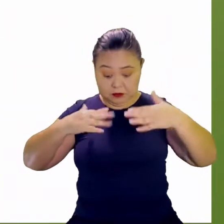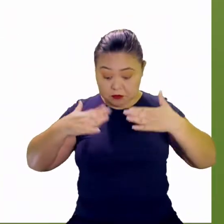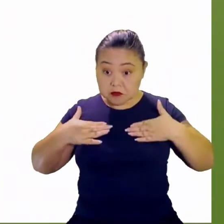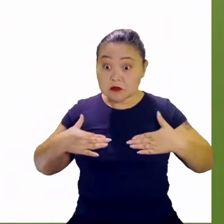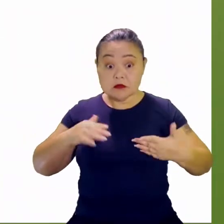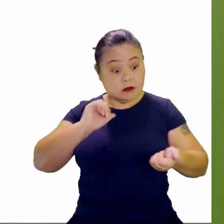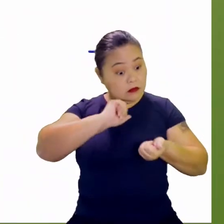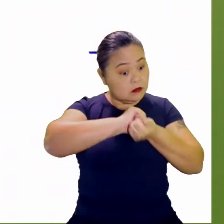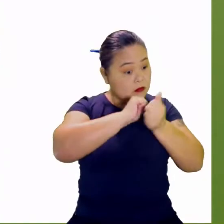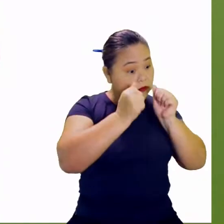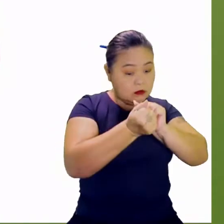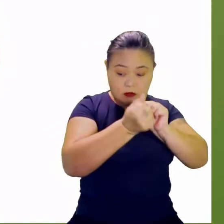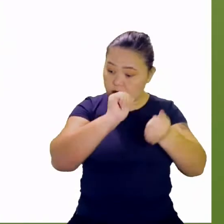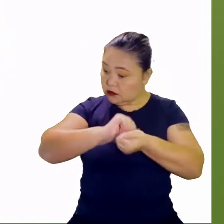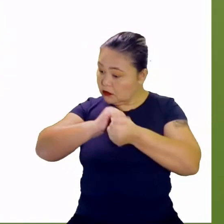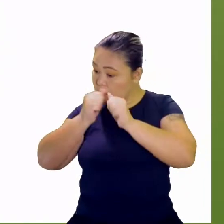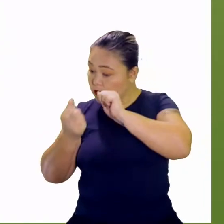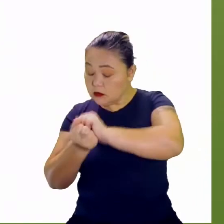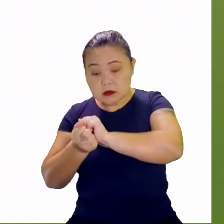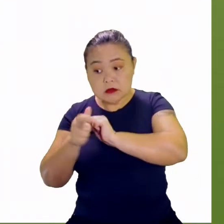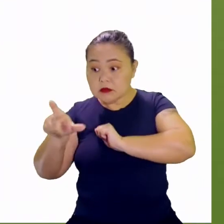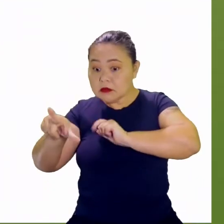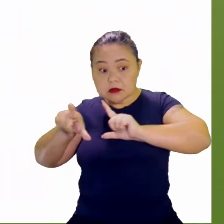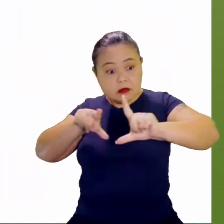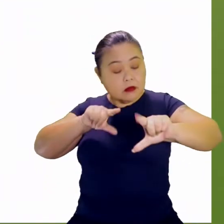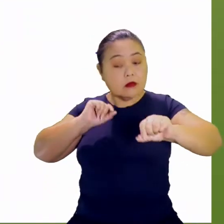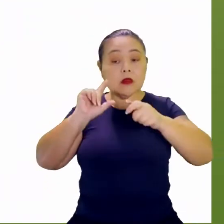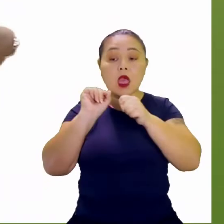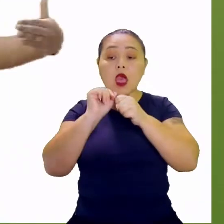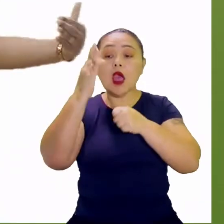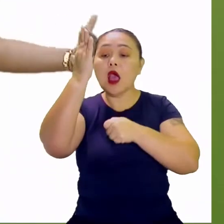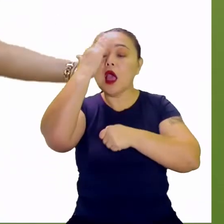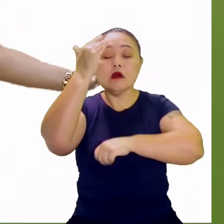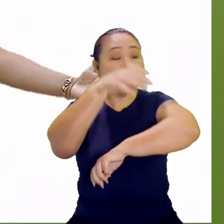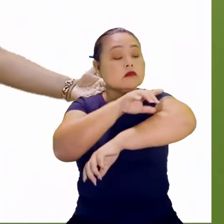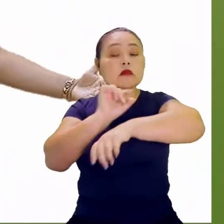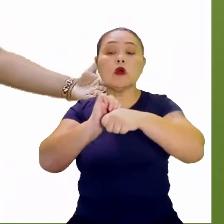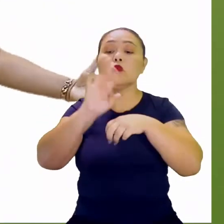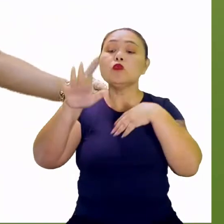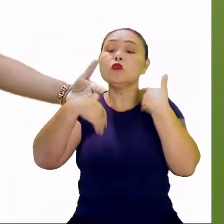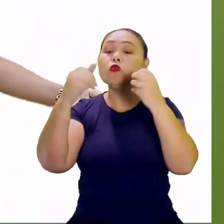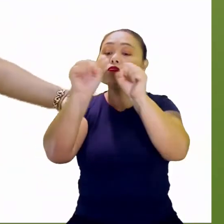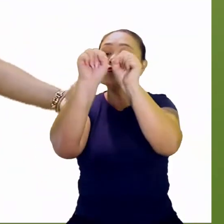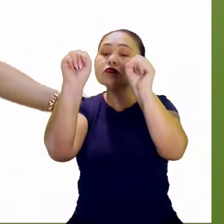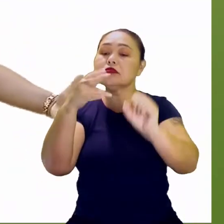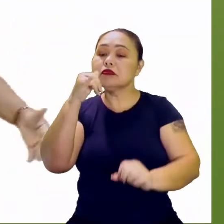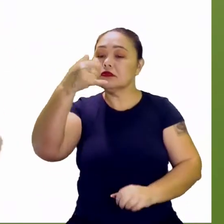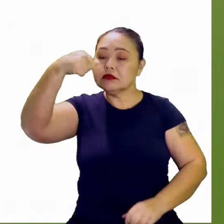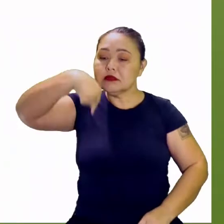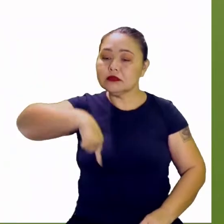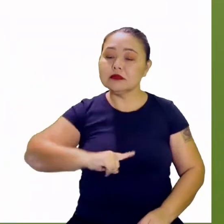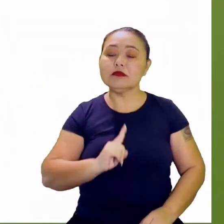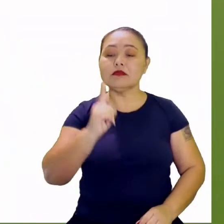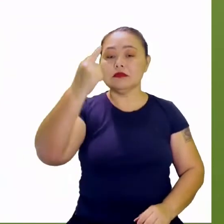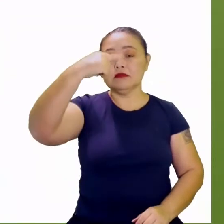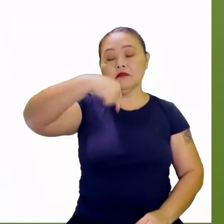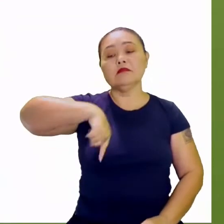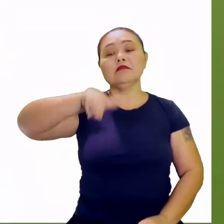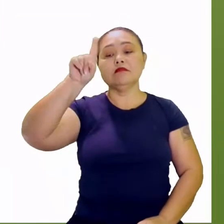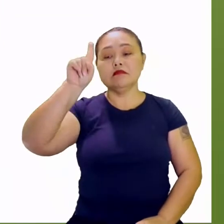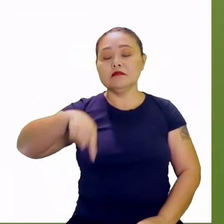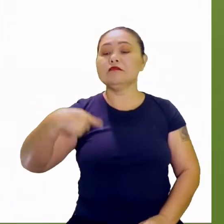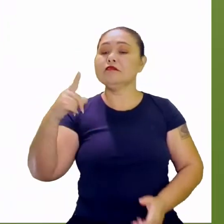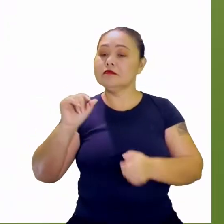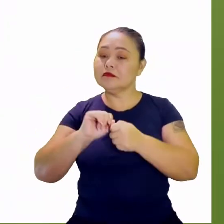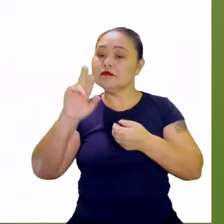adaptando. Então, eu identificar meu tipo de fibra e eu saber o sistema de energia que eu vou trabalhar vai ser determinante para eu